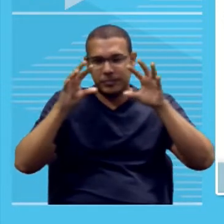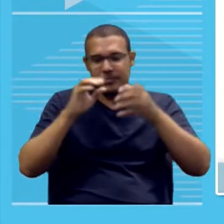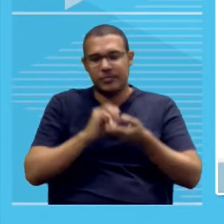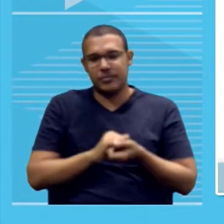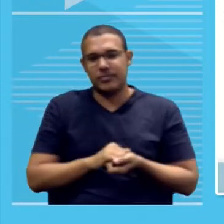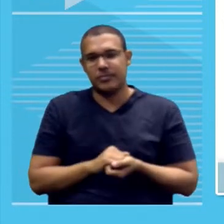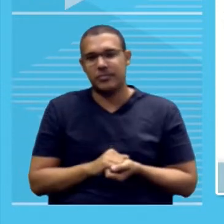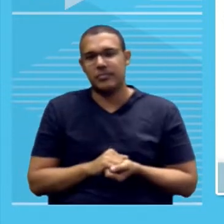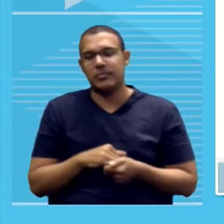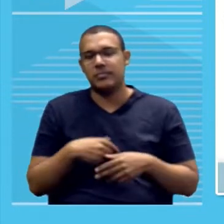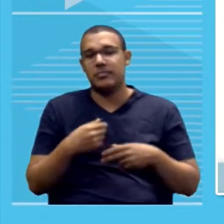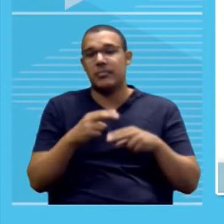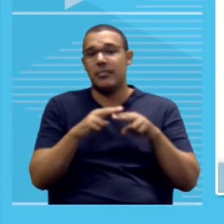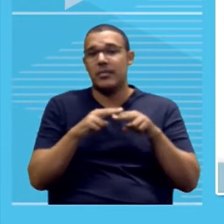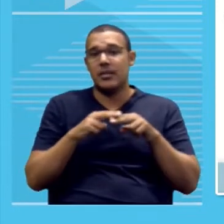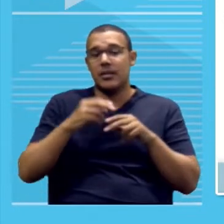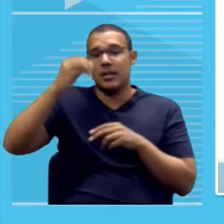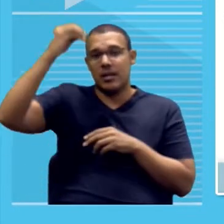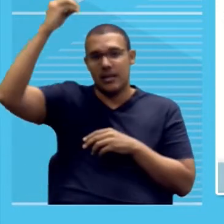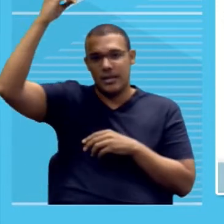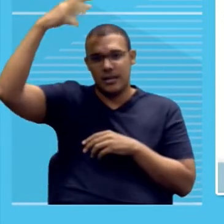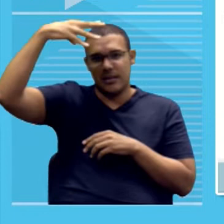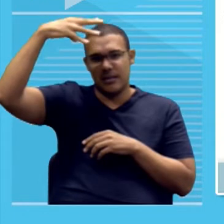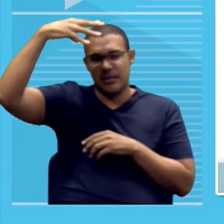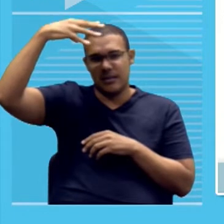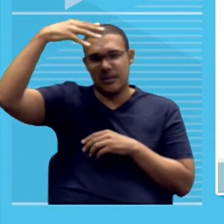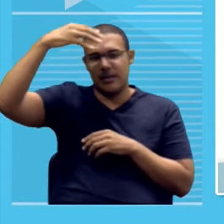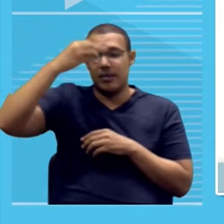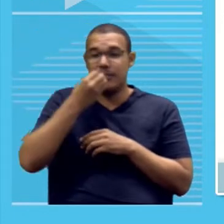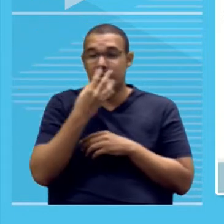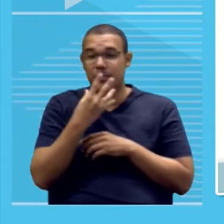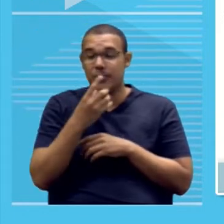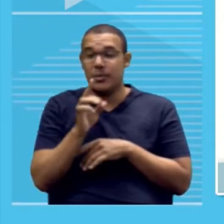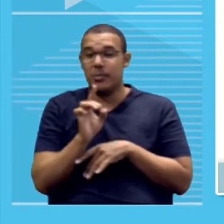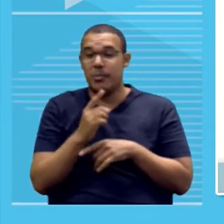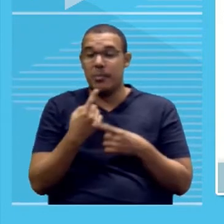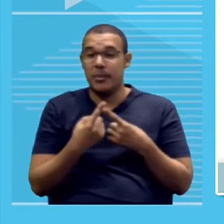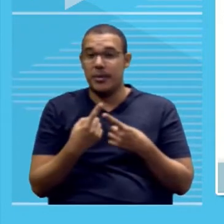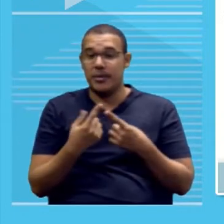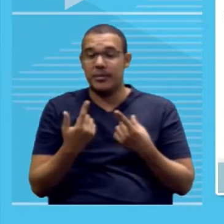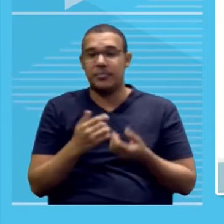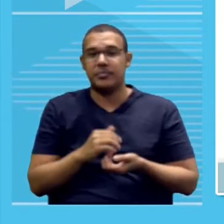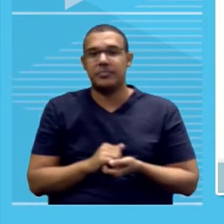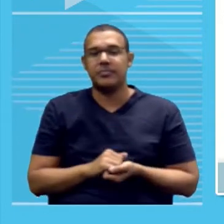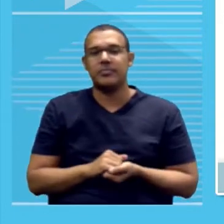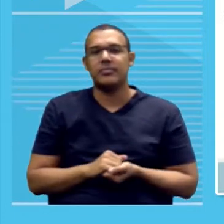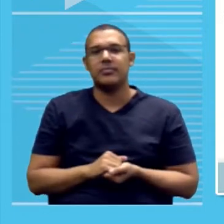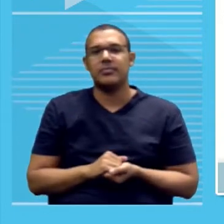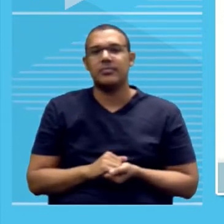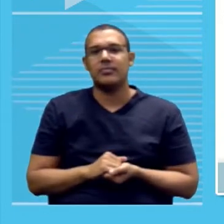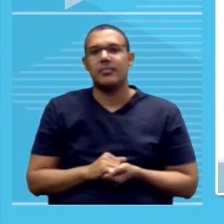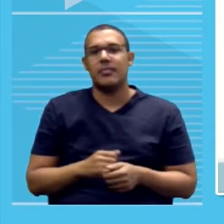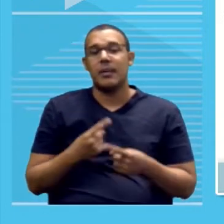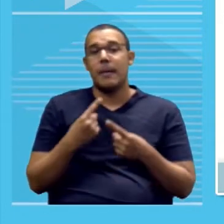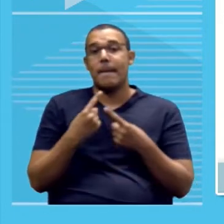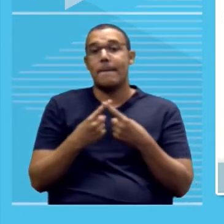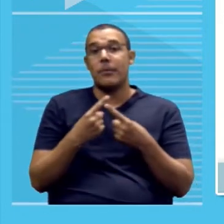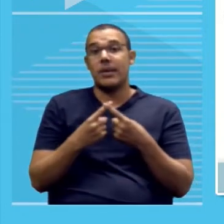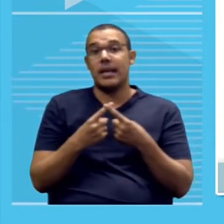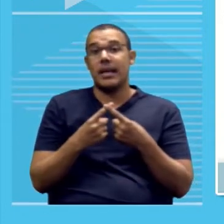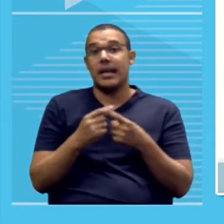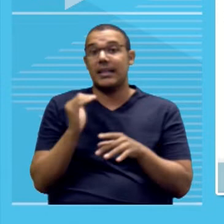lâmpada de tungstênio, a lâmpada incandescente, não é muito inteligente? Porque ela é feita para